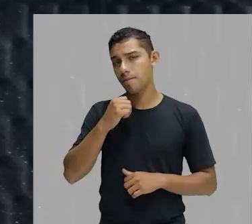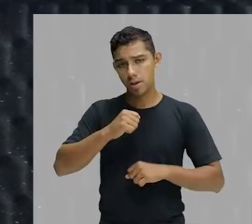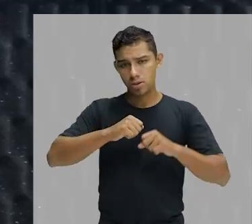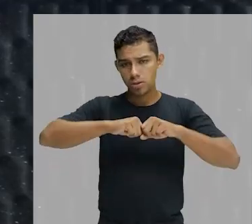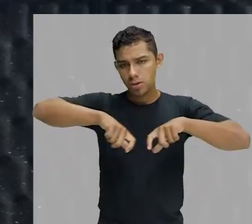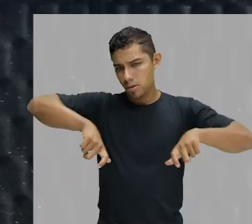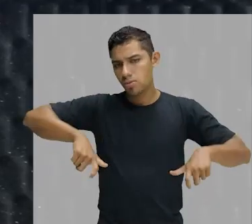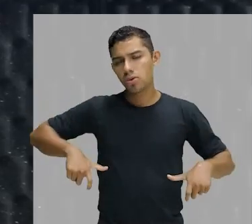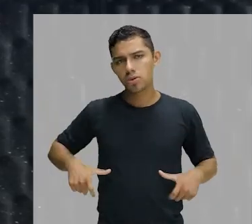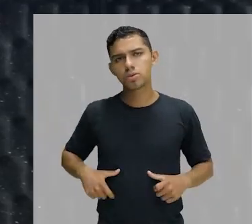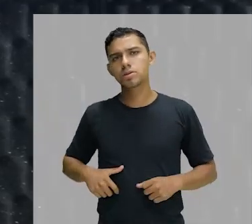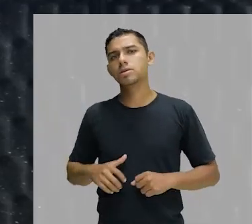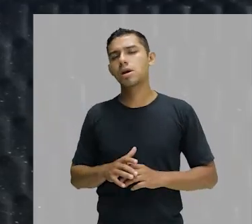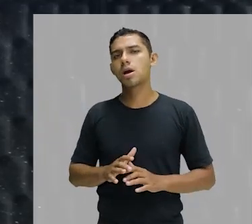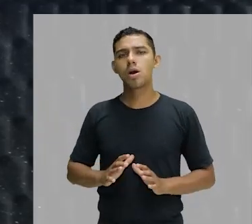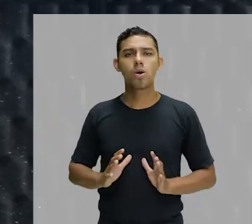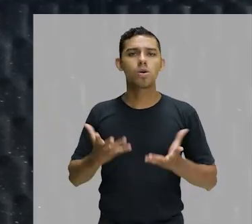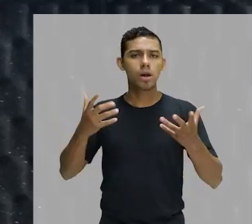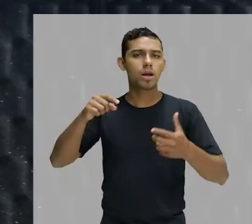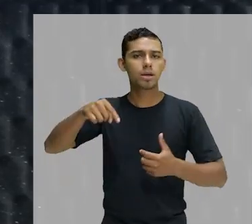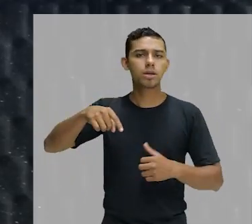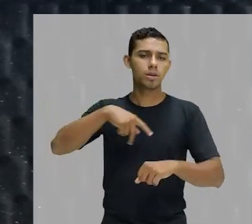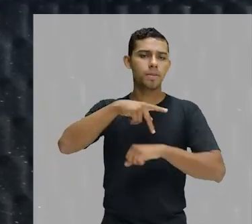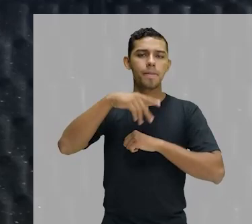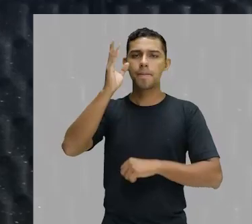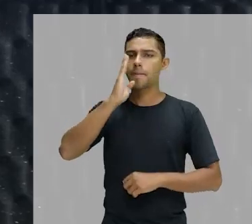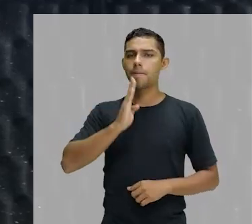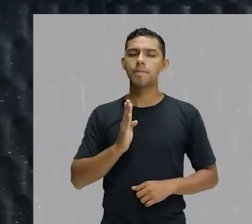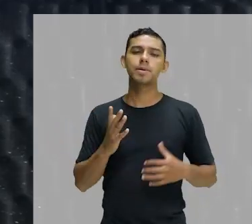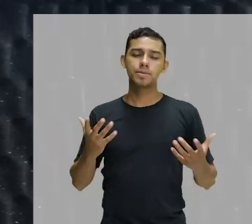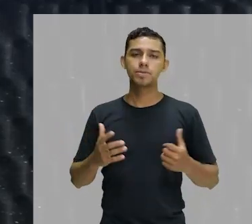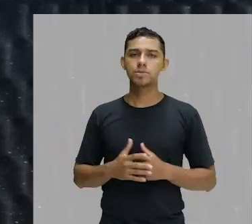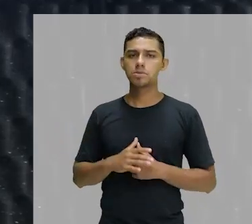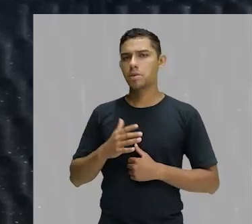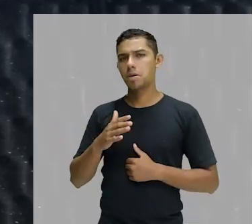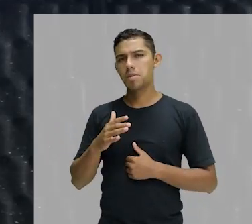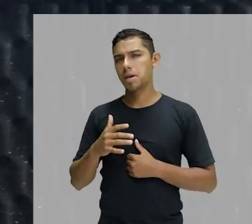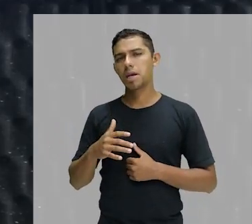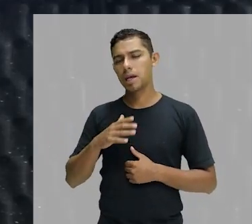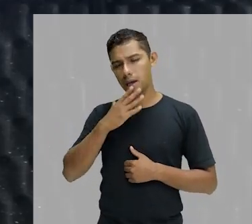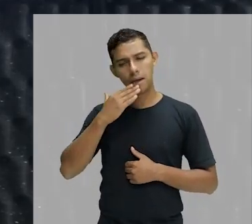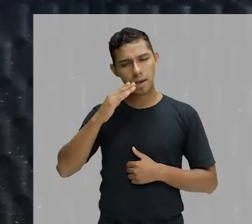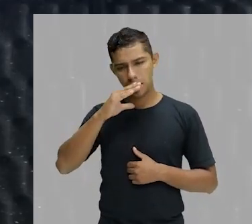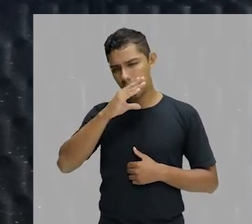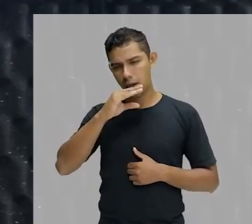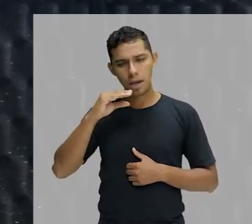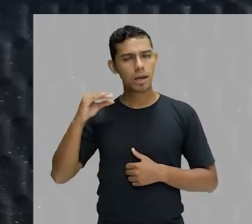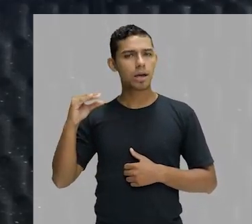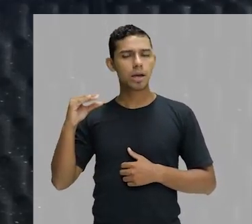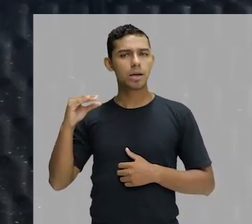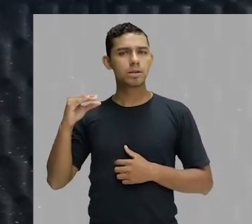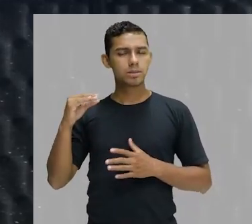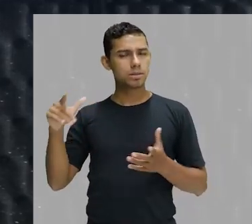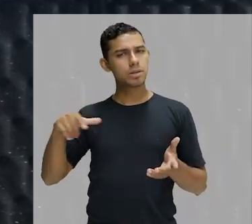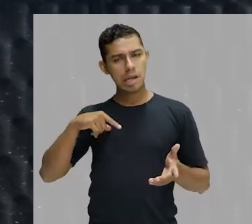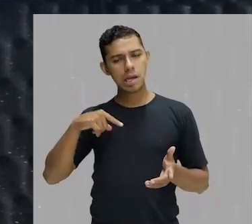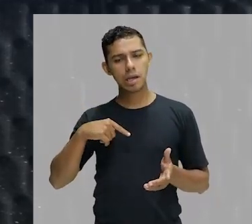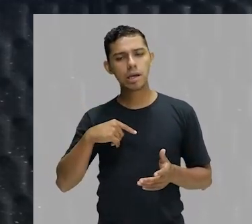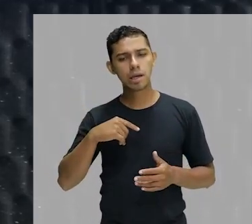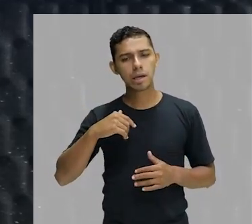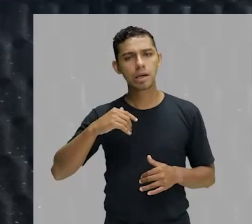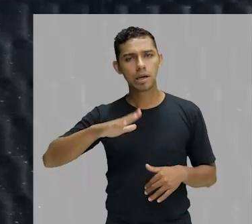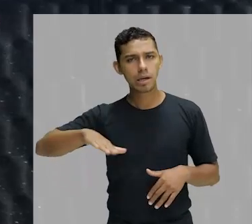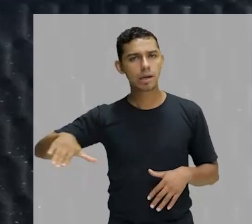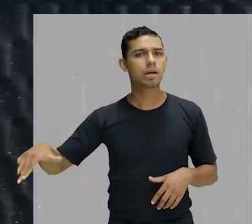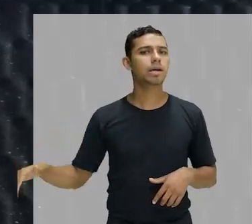mais acontece aqui no Brasil. Existem crianças aí com 12, 13 anos, já saem, os pais viajam, na